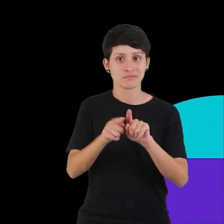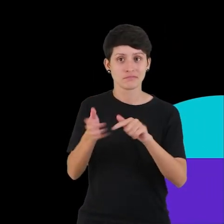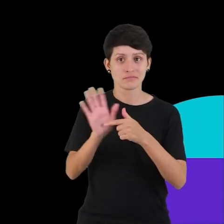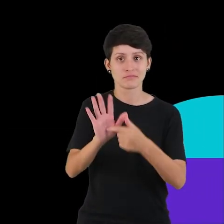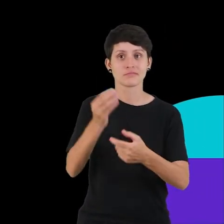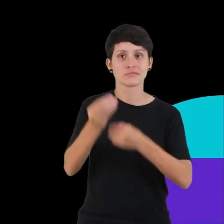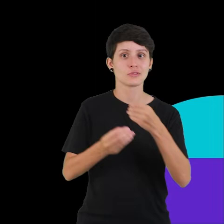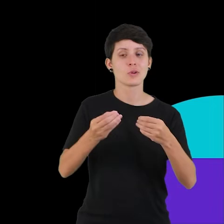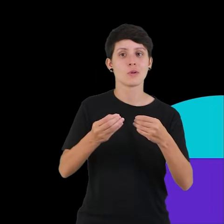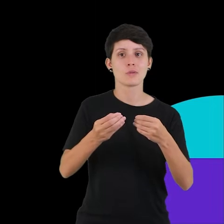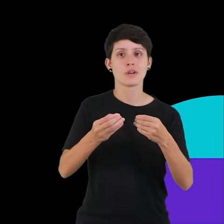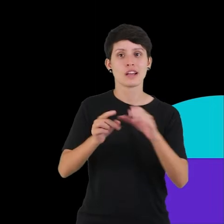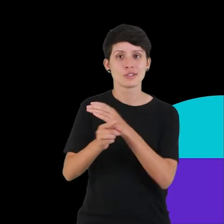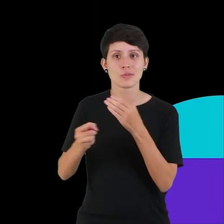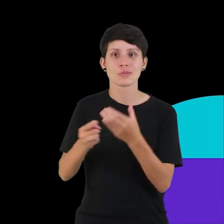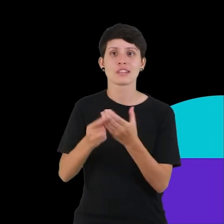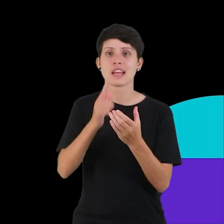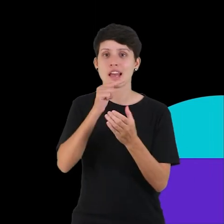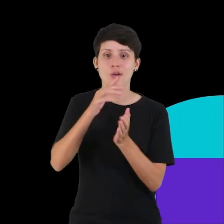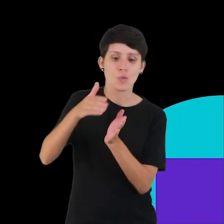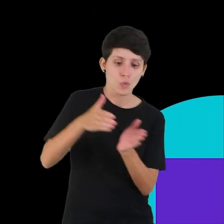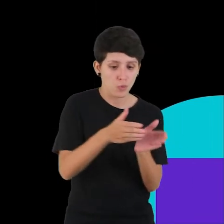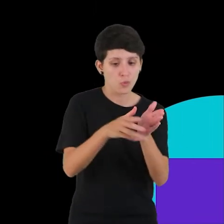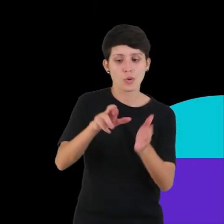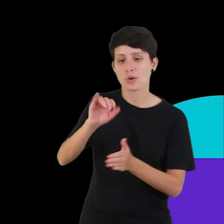São saborosos. Então, as pessoas acabam comprando por isso.